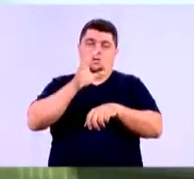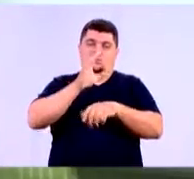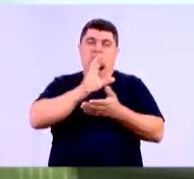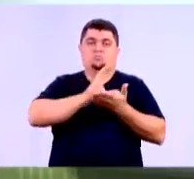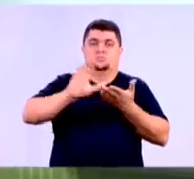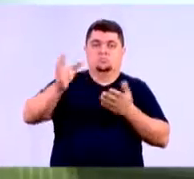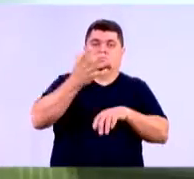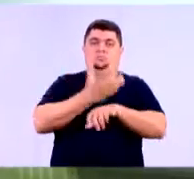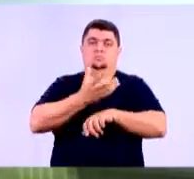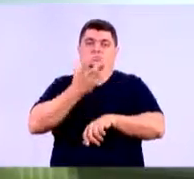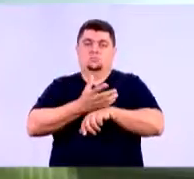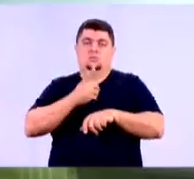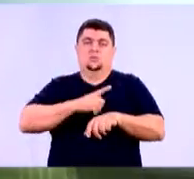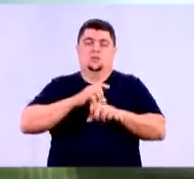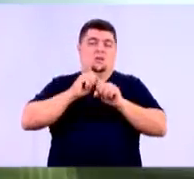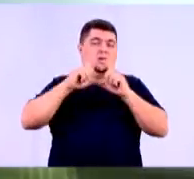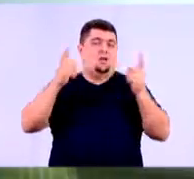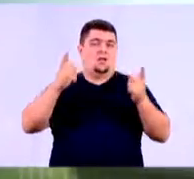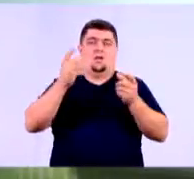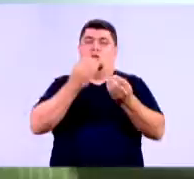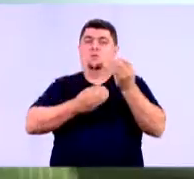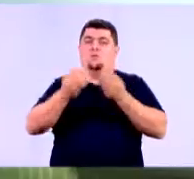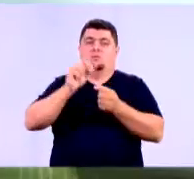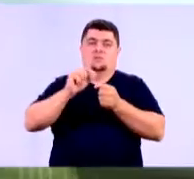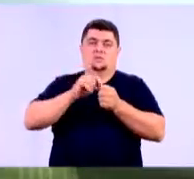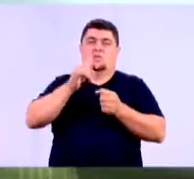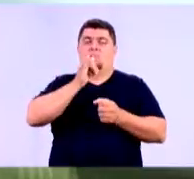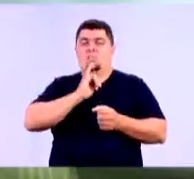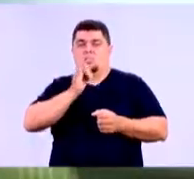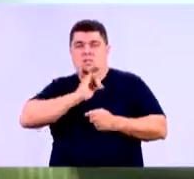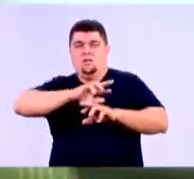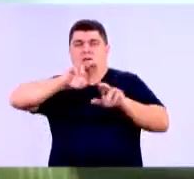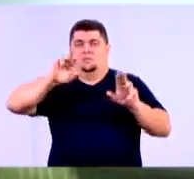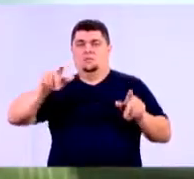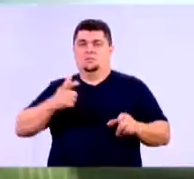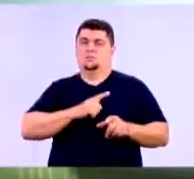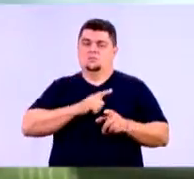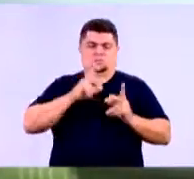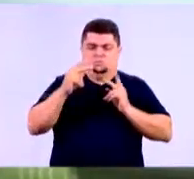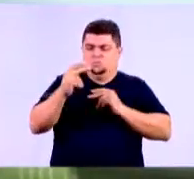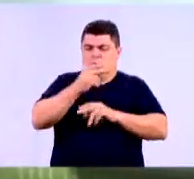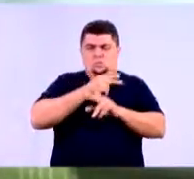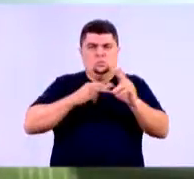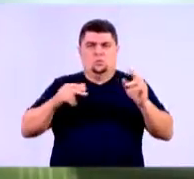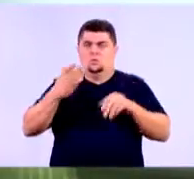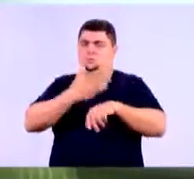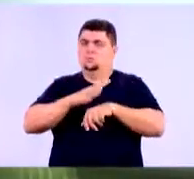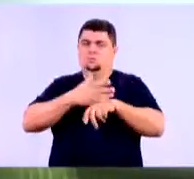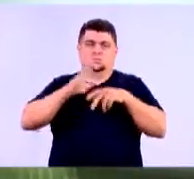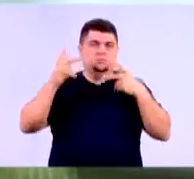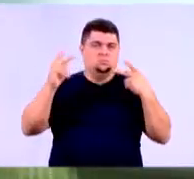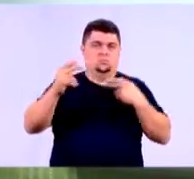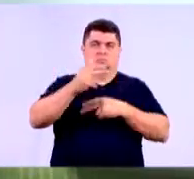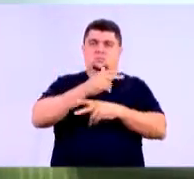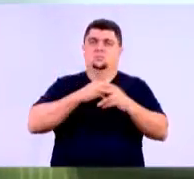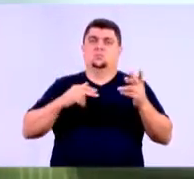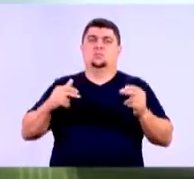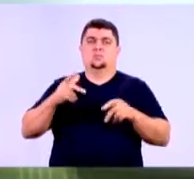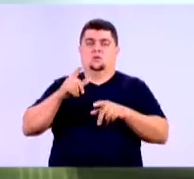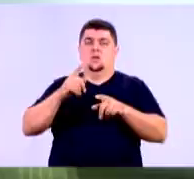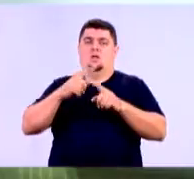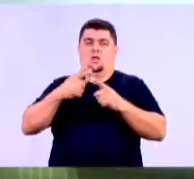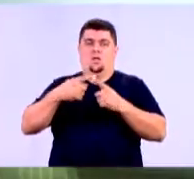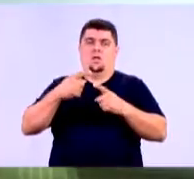fica bem claro como que é feita essa análise. Existe lá um exemplo, mesmo tipo de exemplo, mesmo tipo de exercício que nós fizemos em sala e que é a tarefa